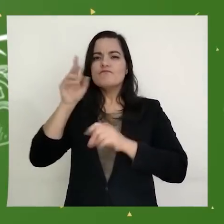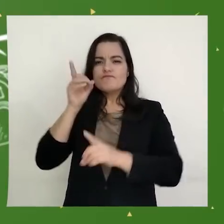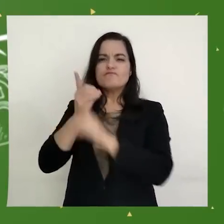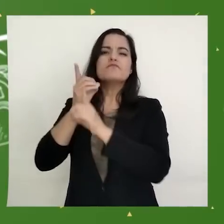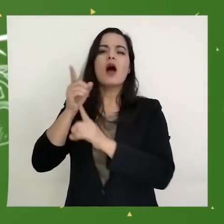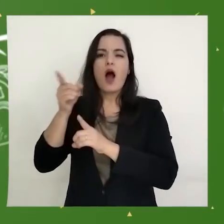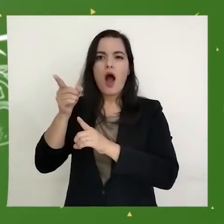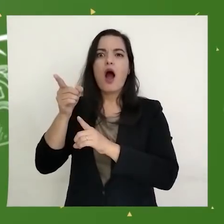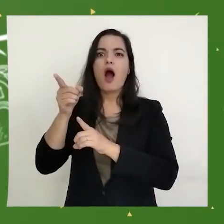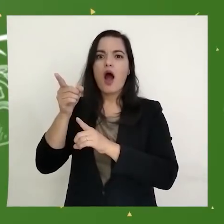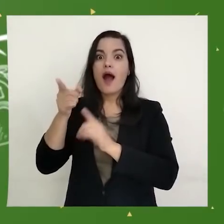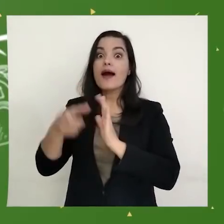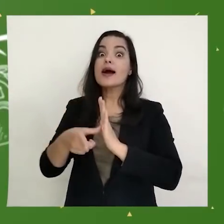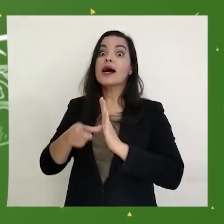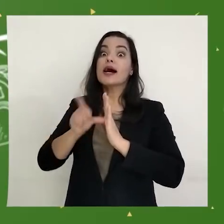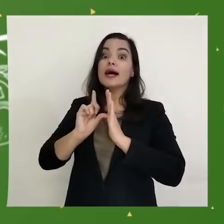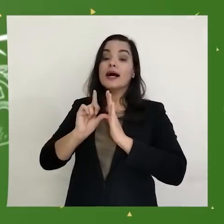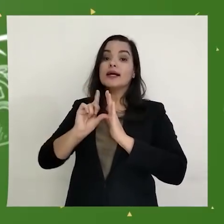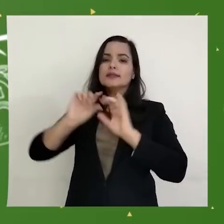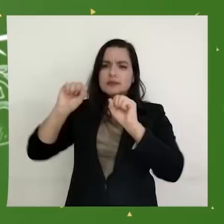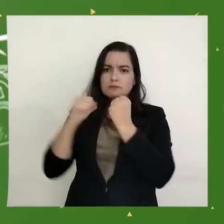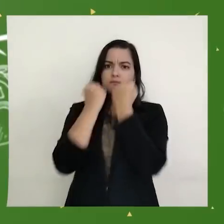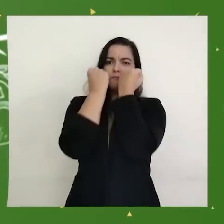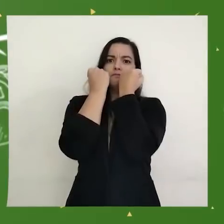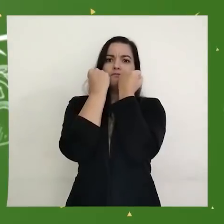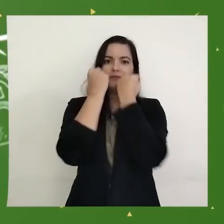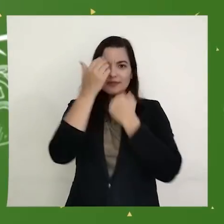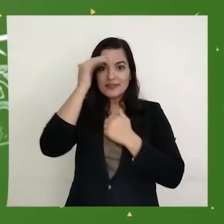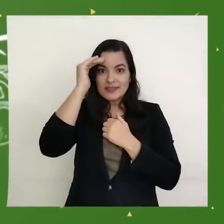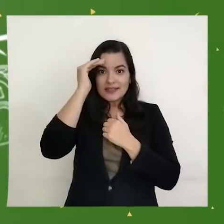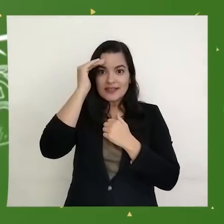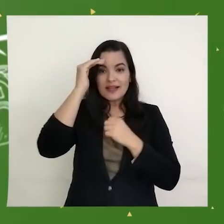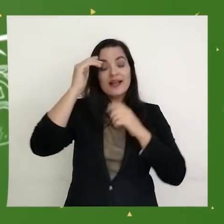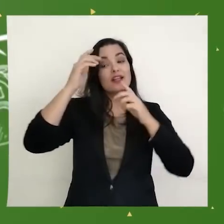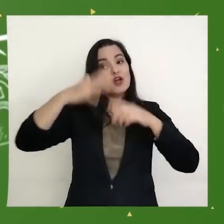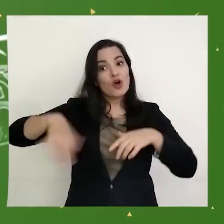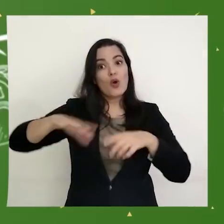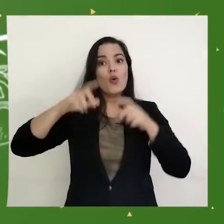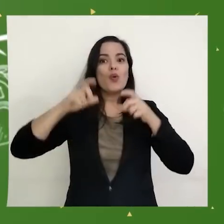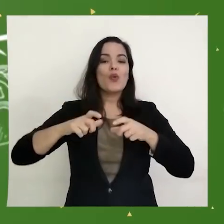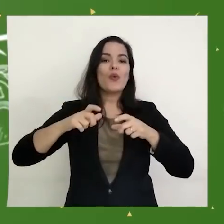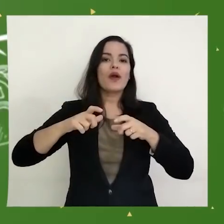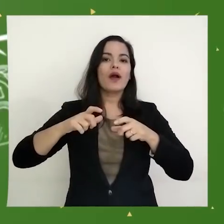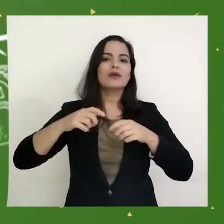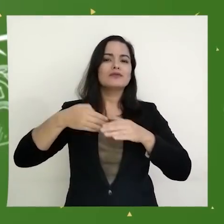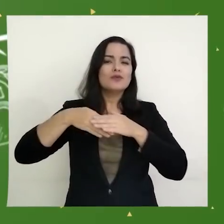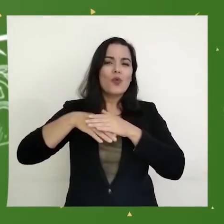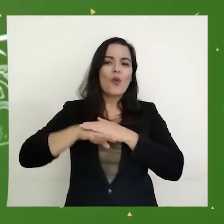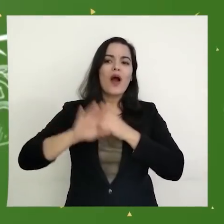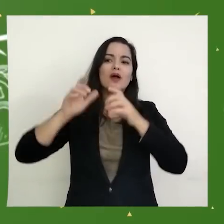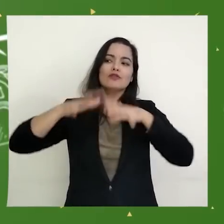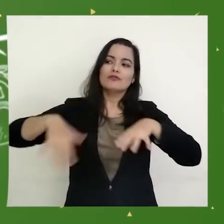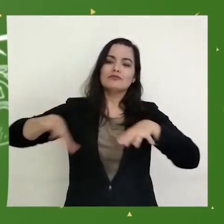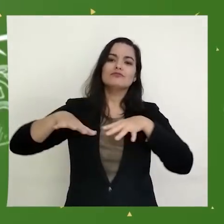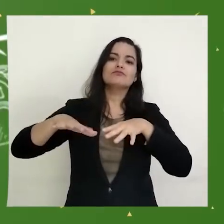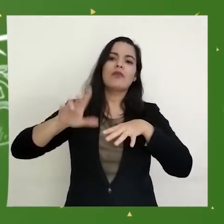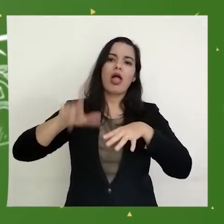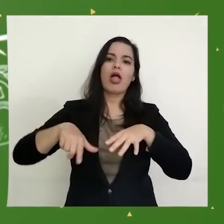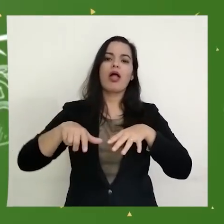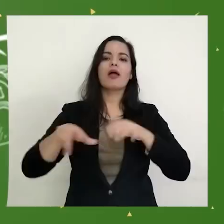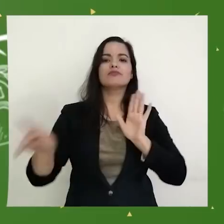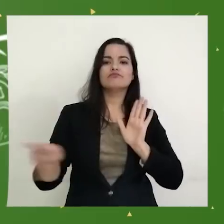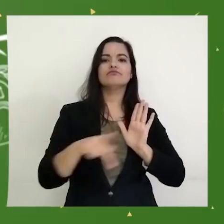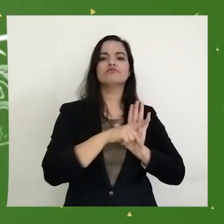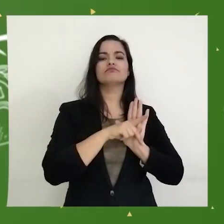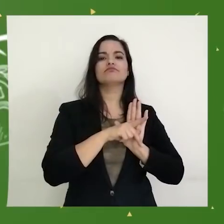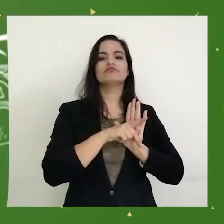conseguiriam avistar tudo isso e se proteger. Então, a região ela ficou preservada como um patrimônio